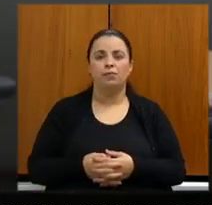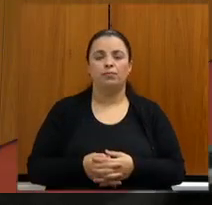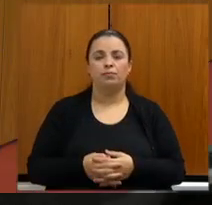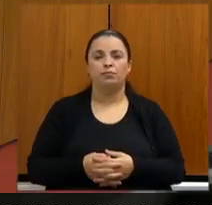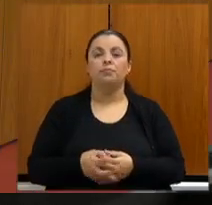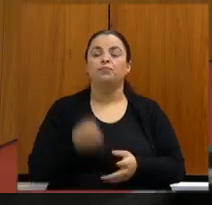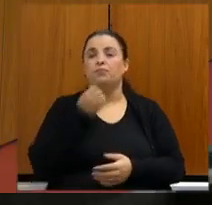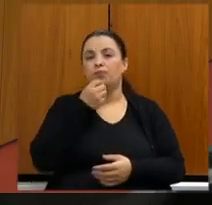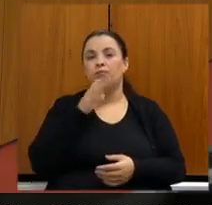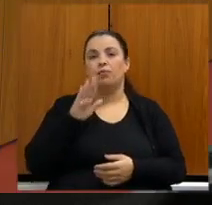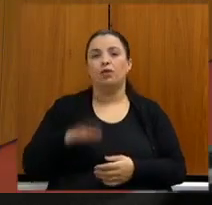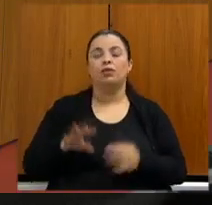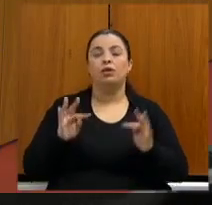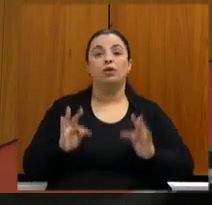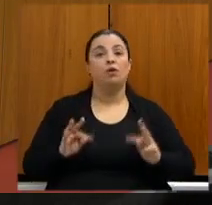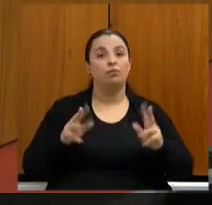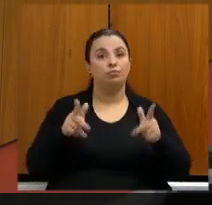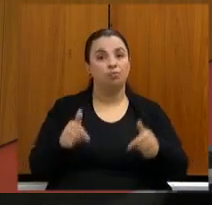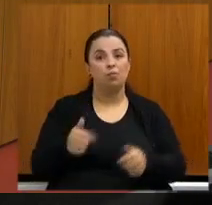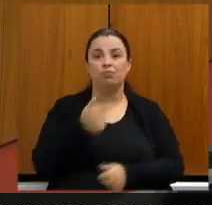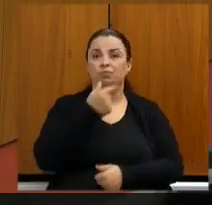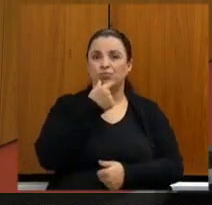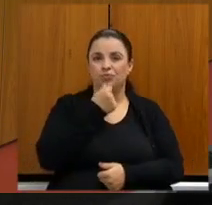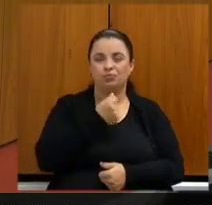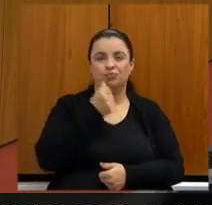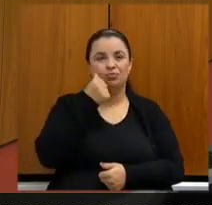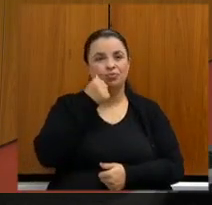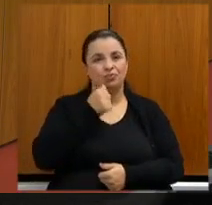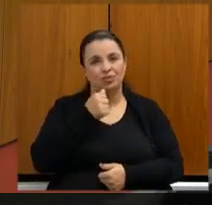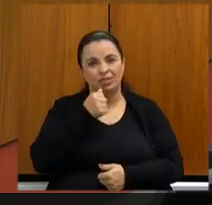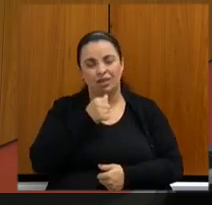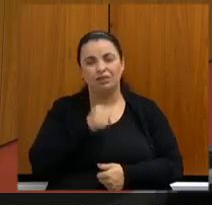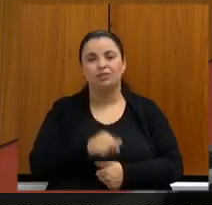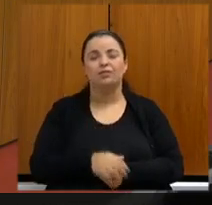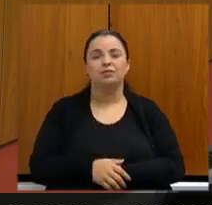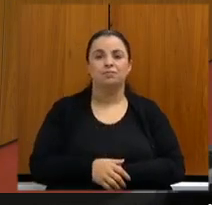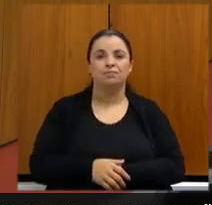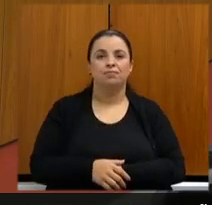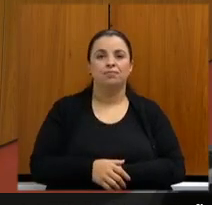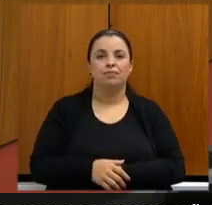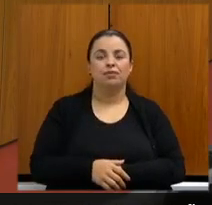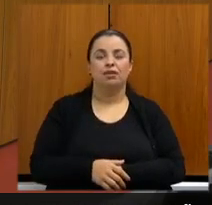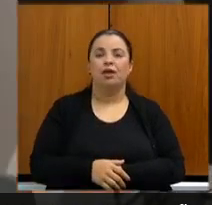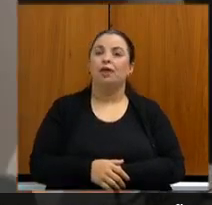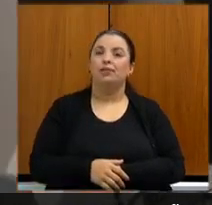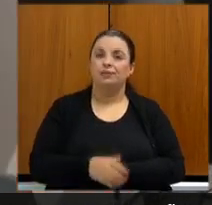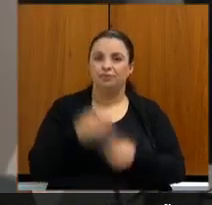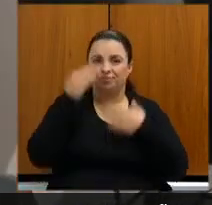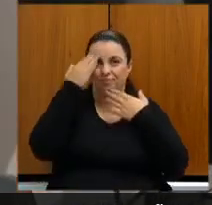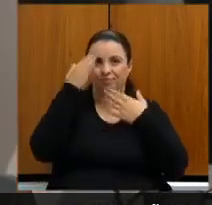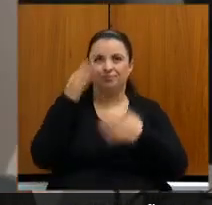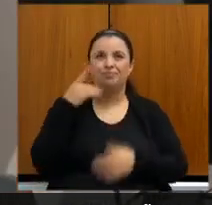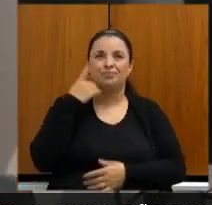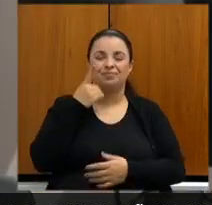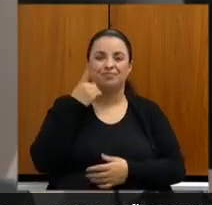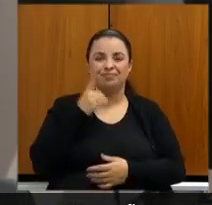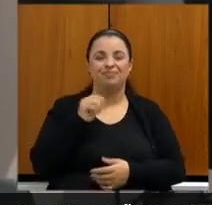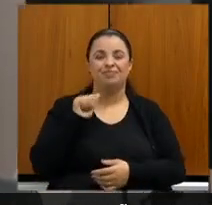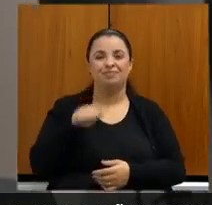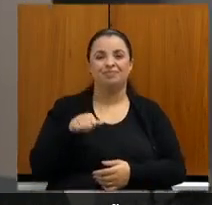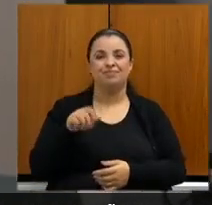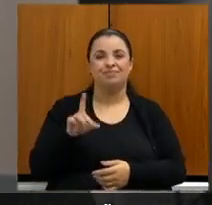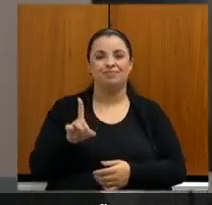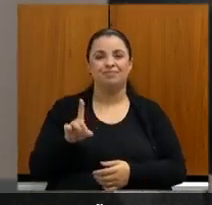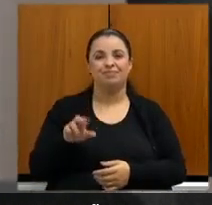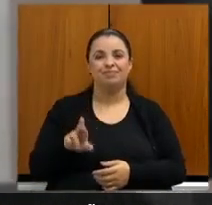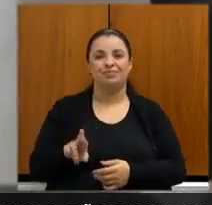boa tarde a todos todos e todos muito obrigado deputada André de Jesus por ter